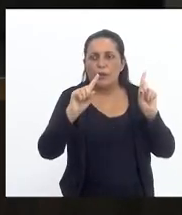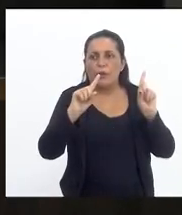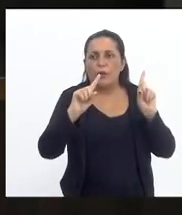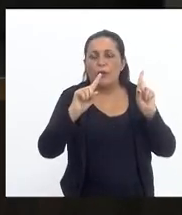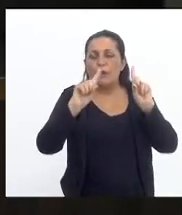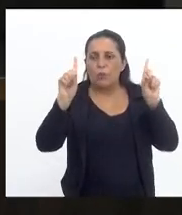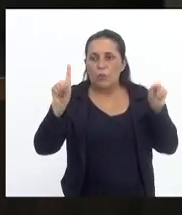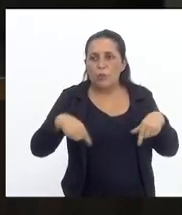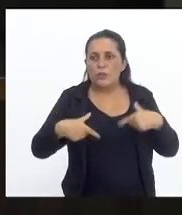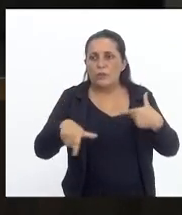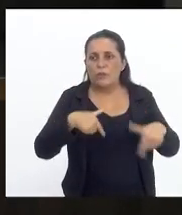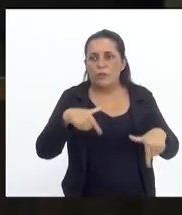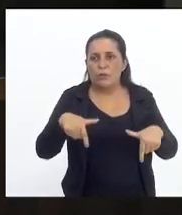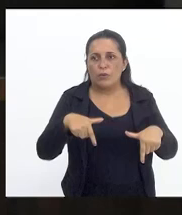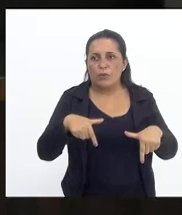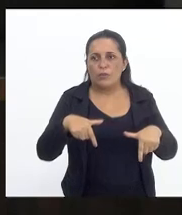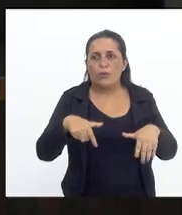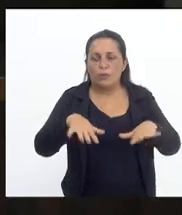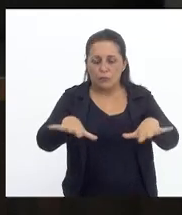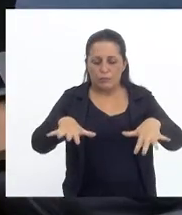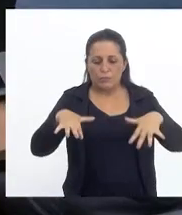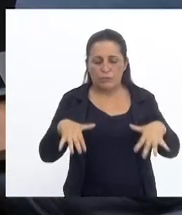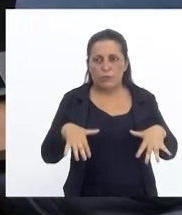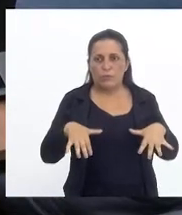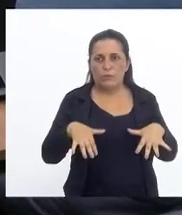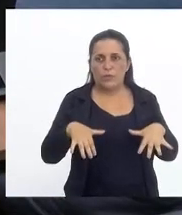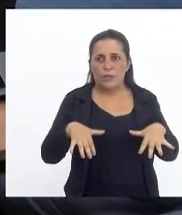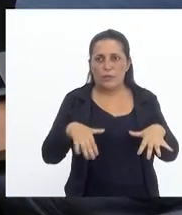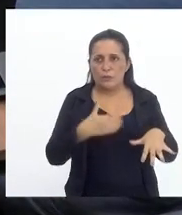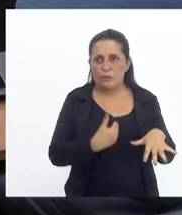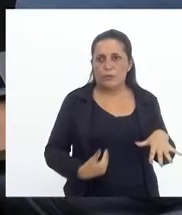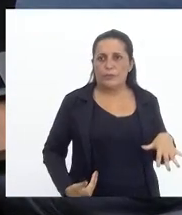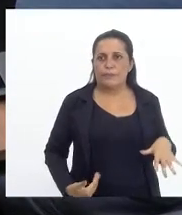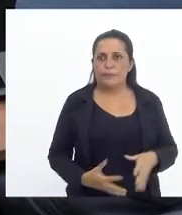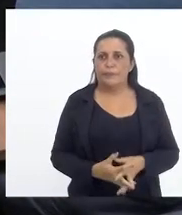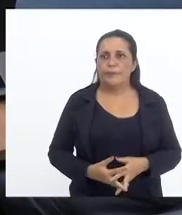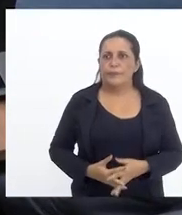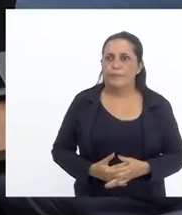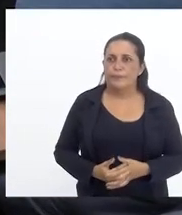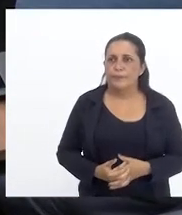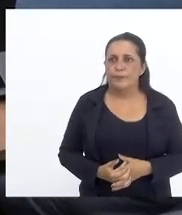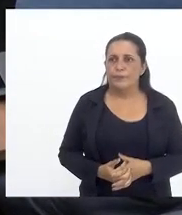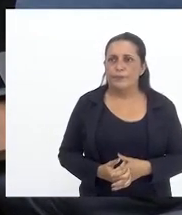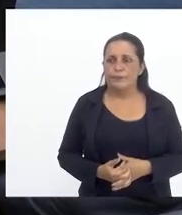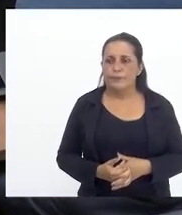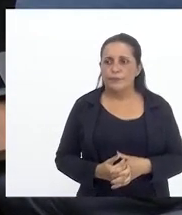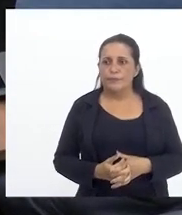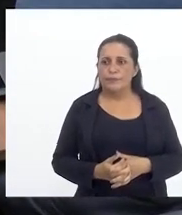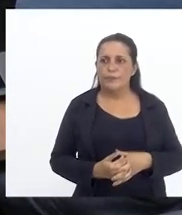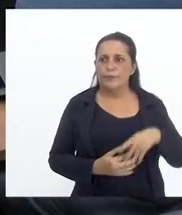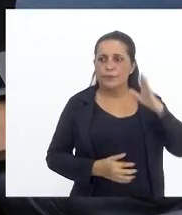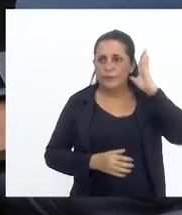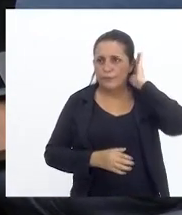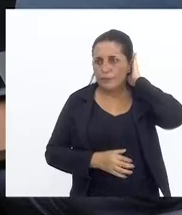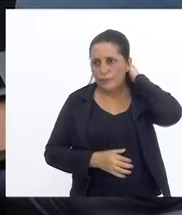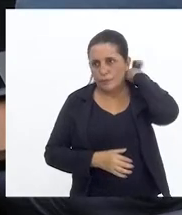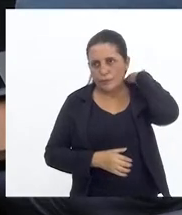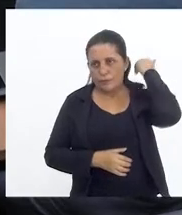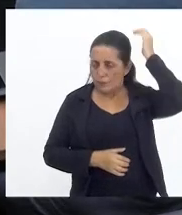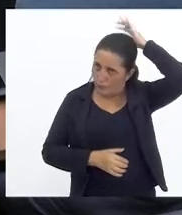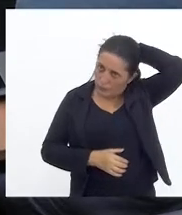encaminhando audiência pública palavra para Luiz Paulo o seu